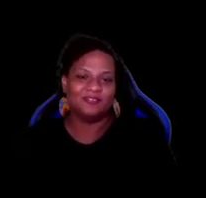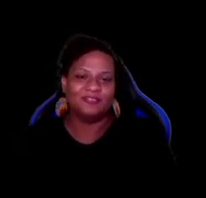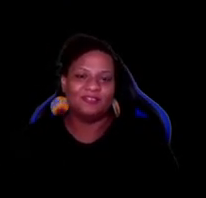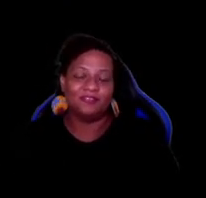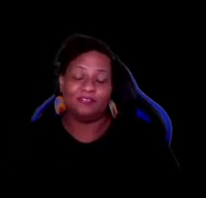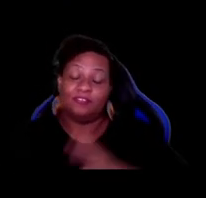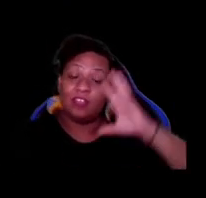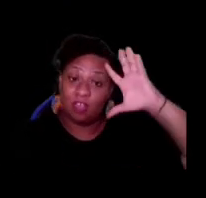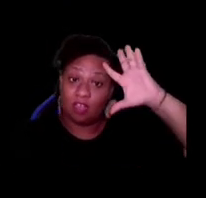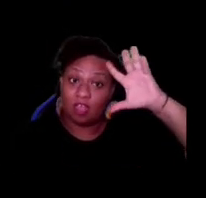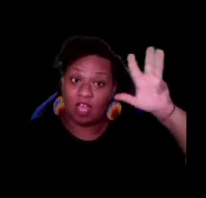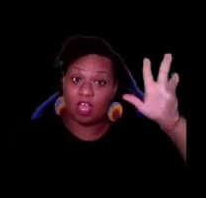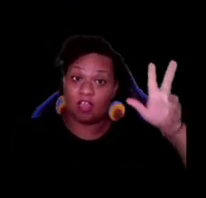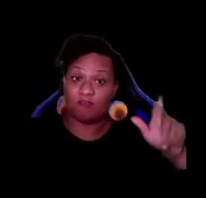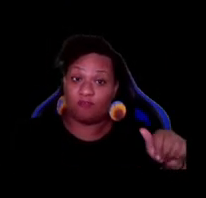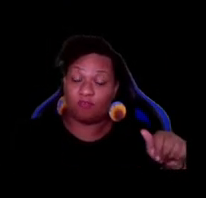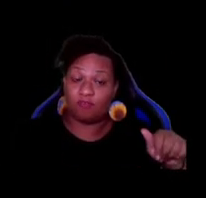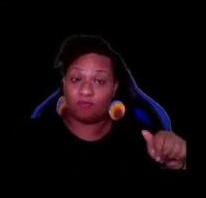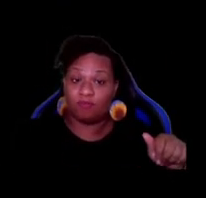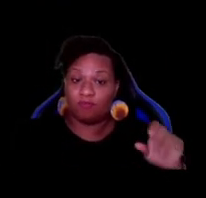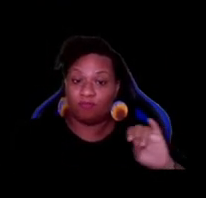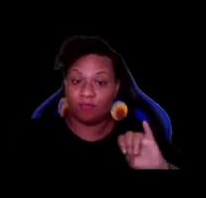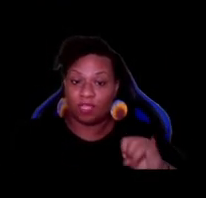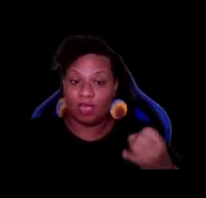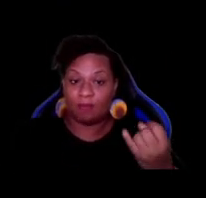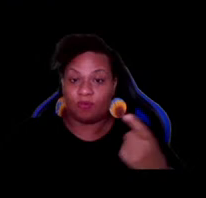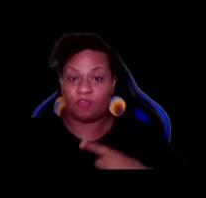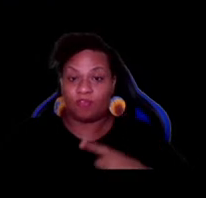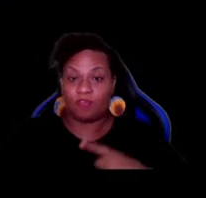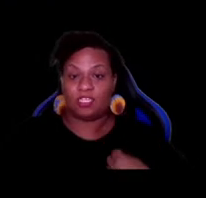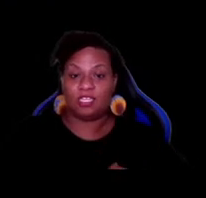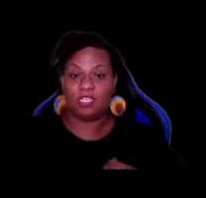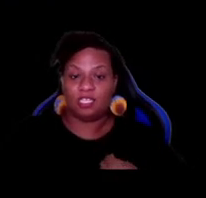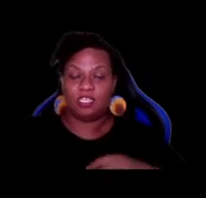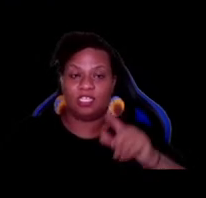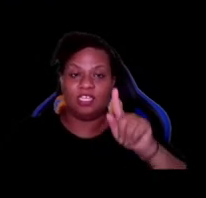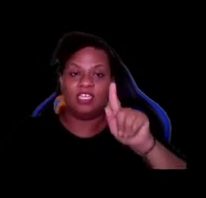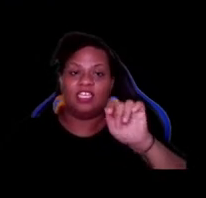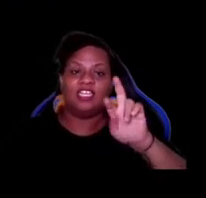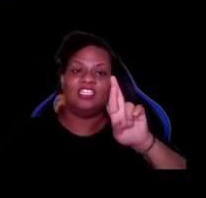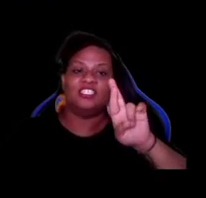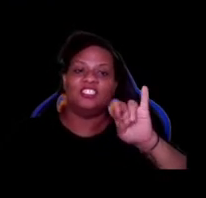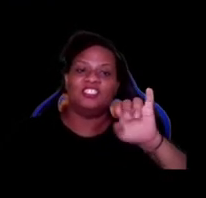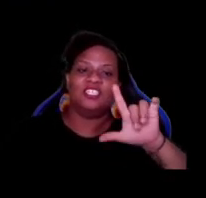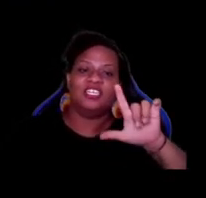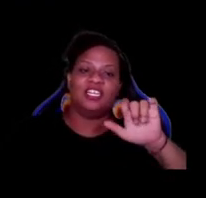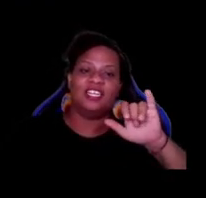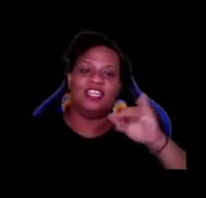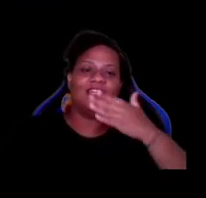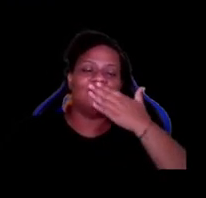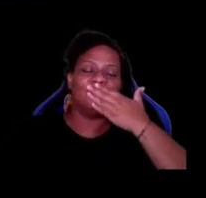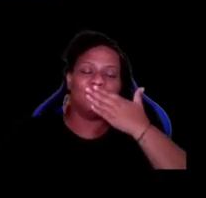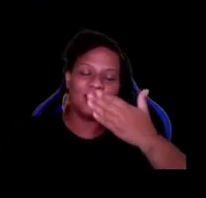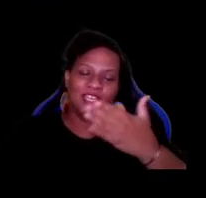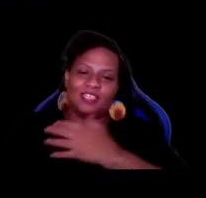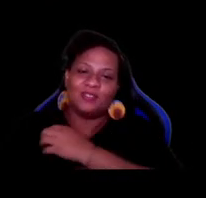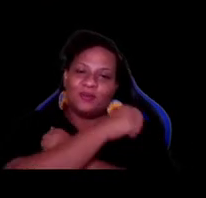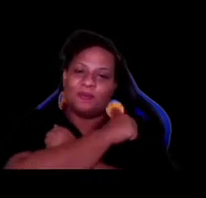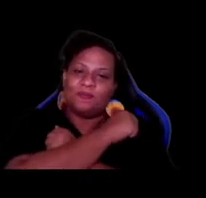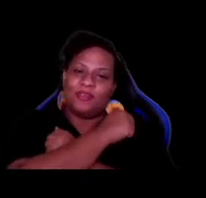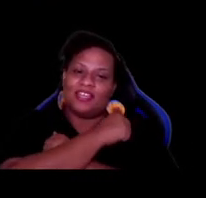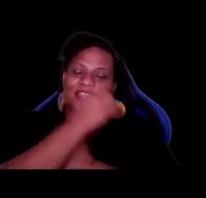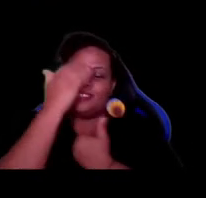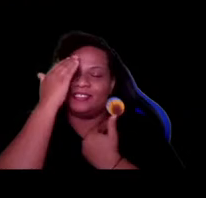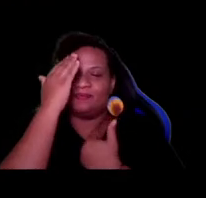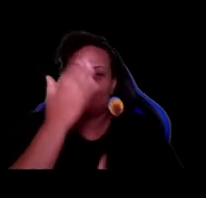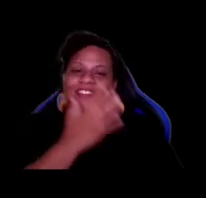afro. Aproveitando, Girley Miranda está mandando aqui um grande abraço para a senhora, mestra. Ah, muitíssimo obrigada, minha querida.